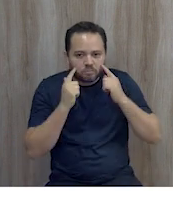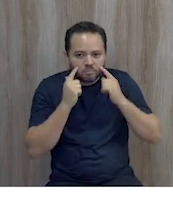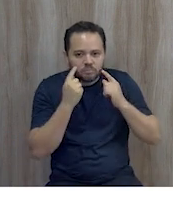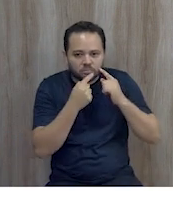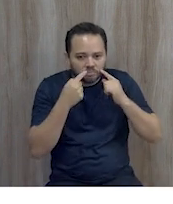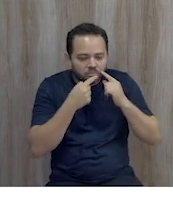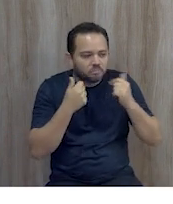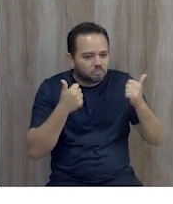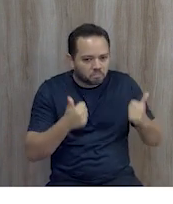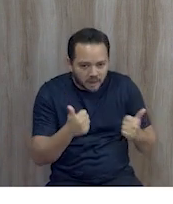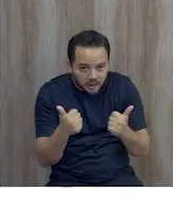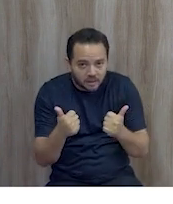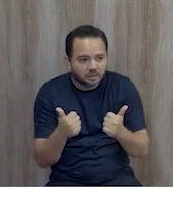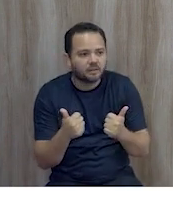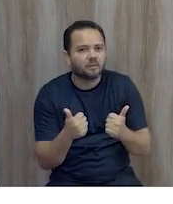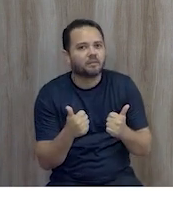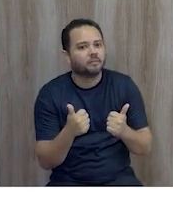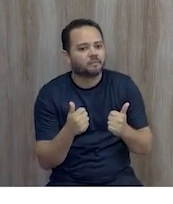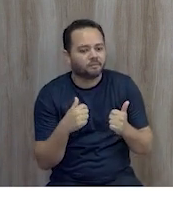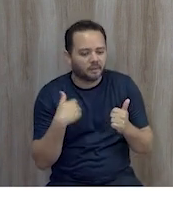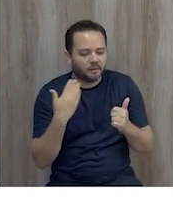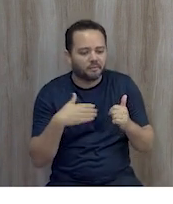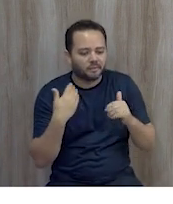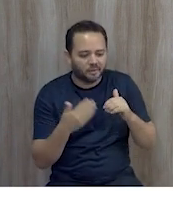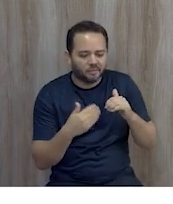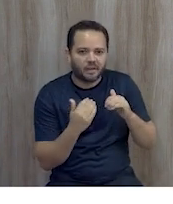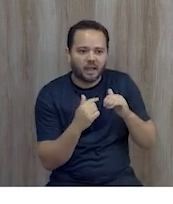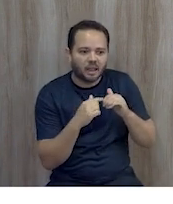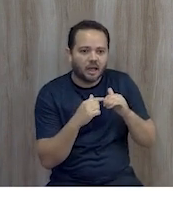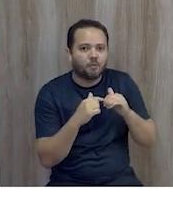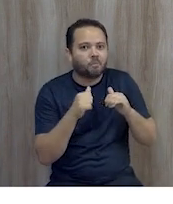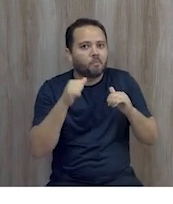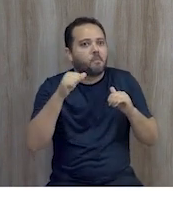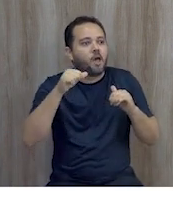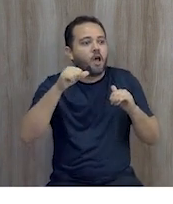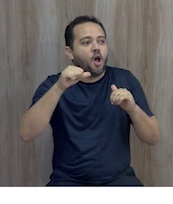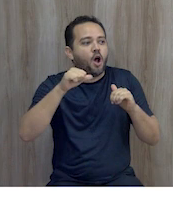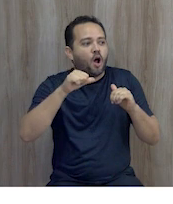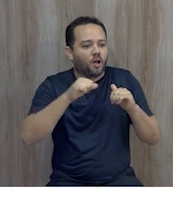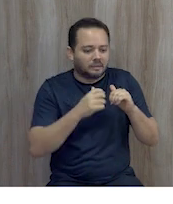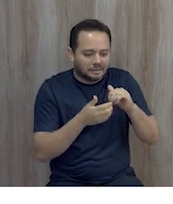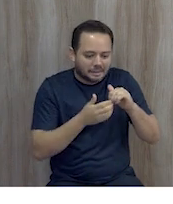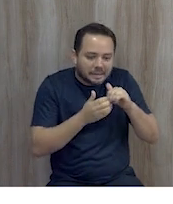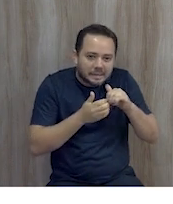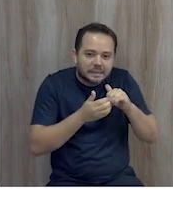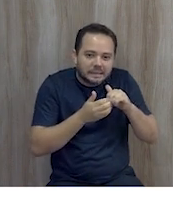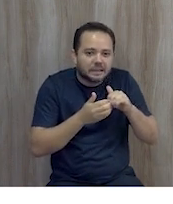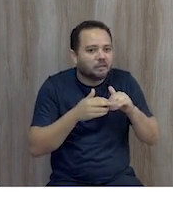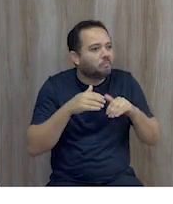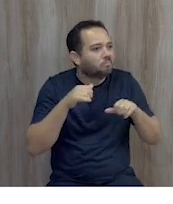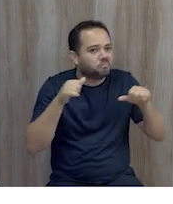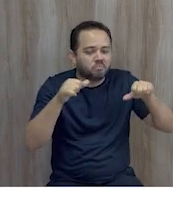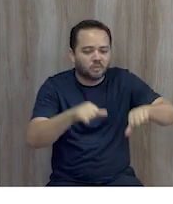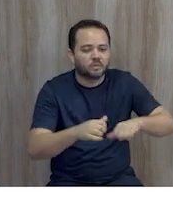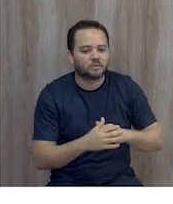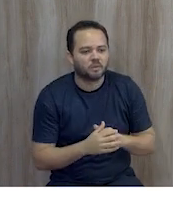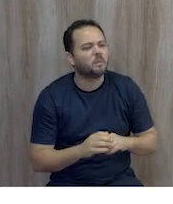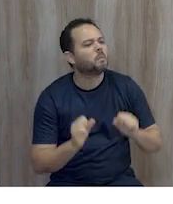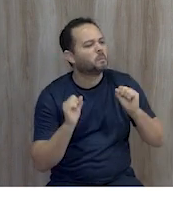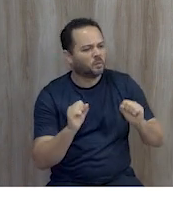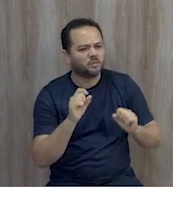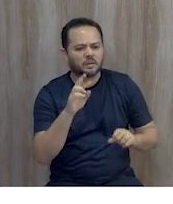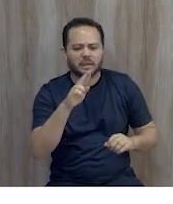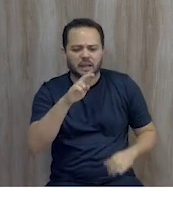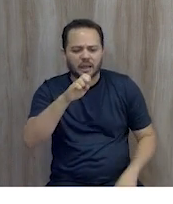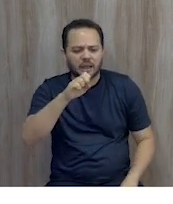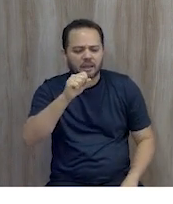probabilidade de progressão durante o tempo. Ou seja, você pode colocar uma resina. O que você vai